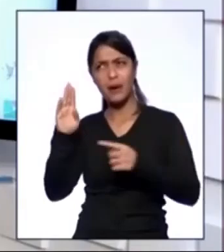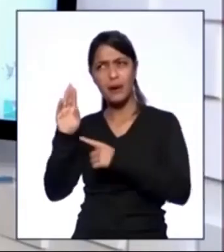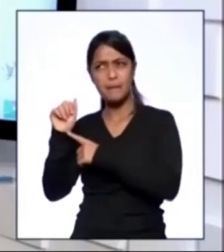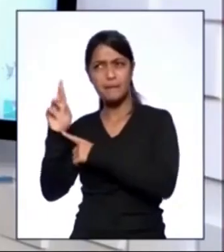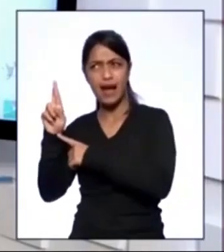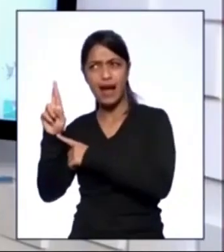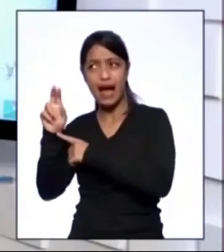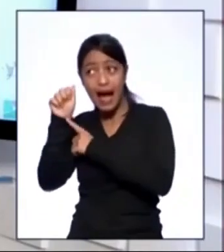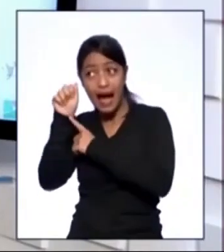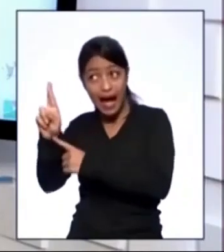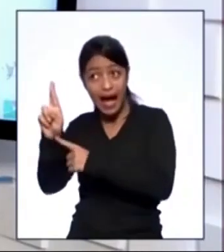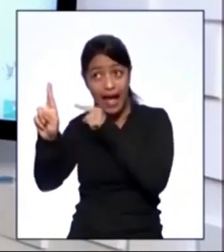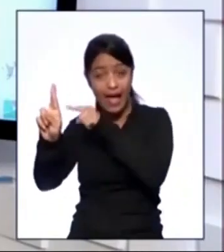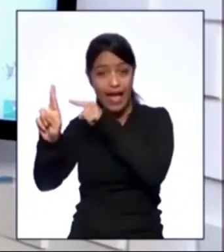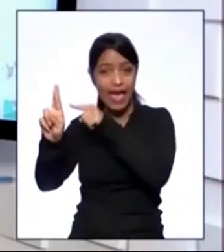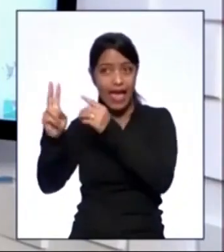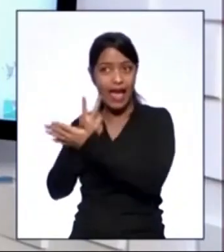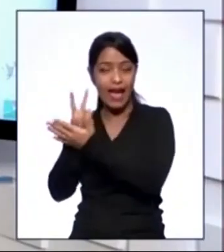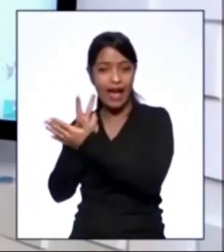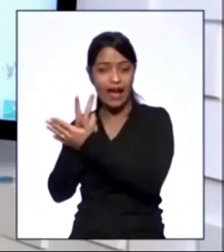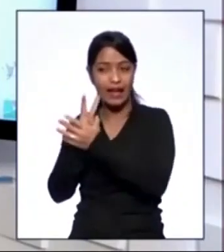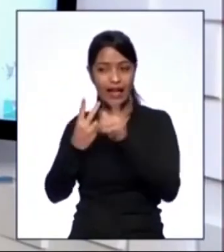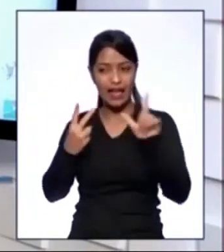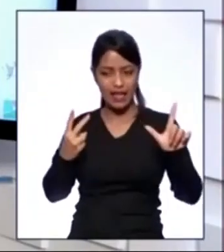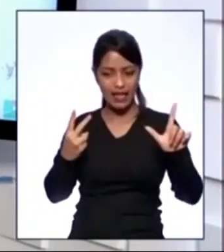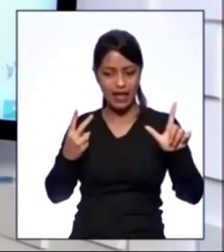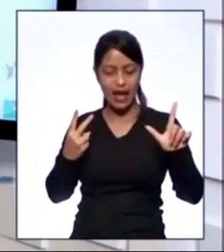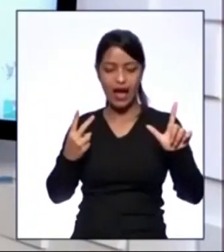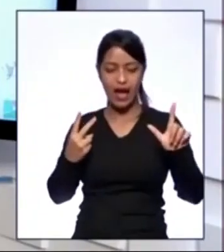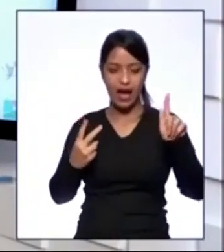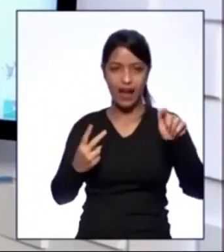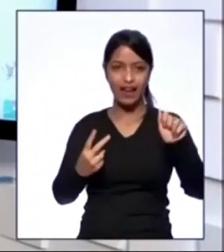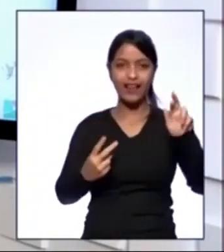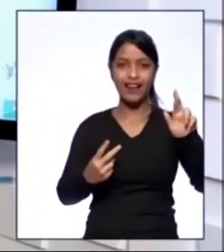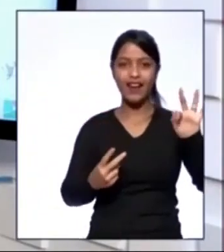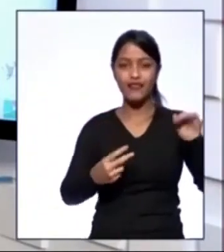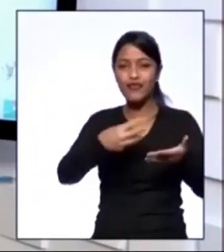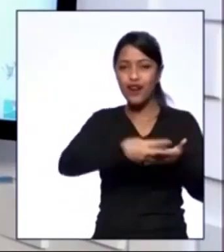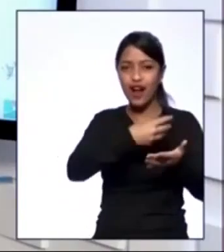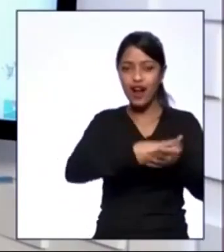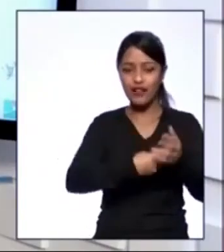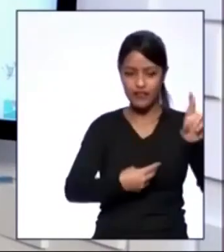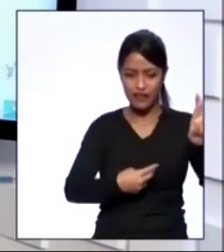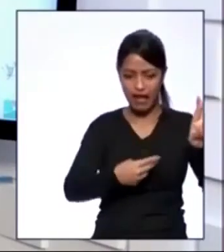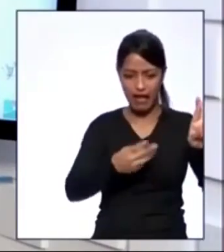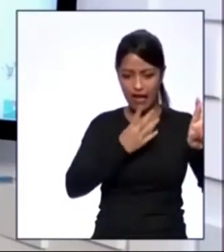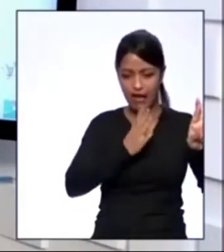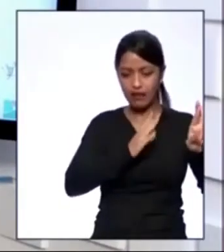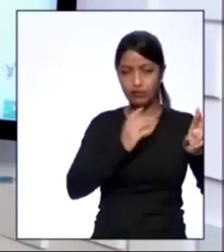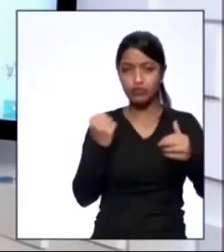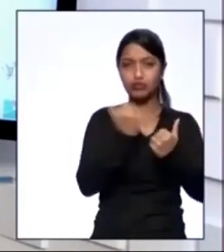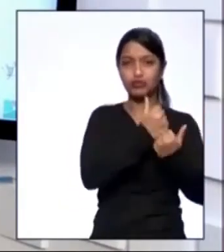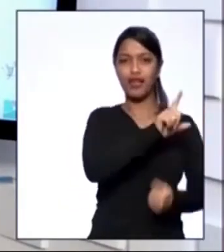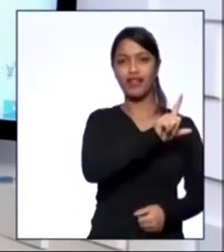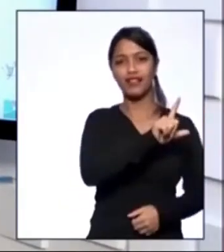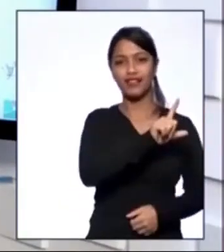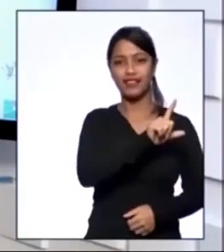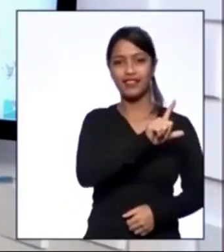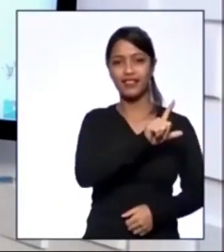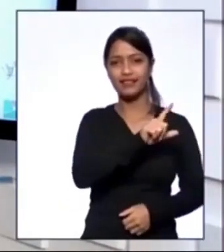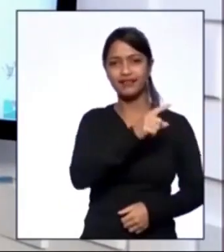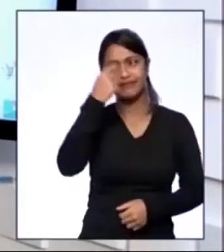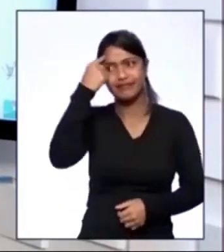bard, é balde, então não é garfo, é galfo. Na língua portuguesa, a gente chama isso